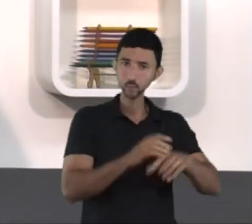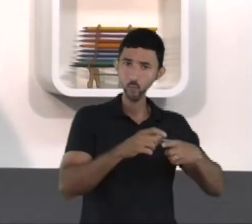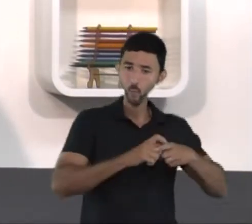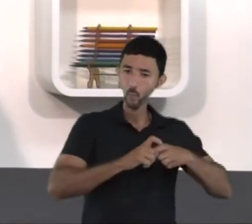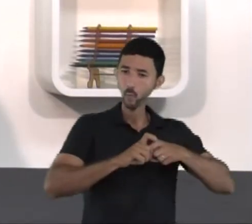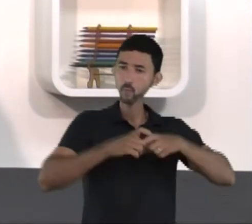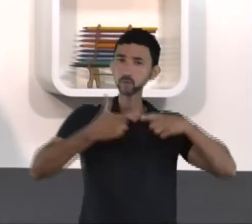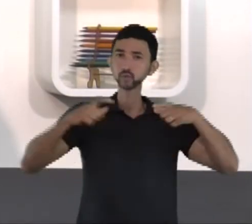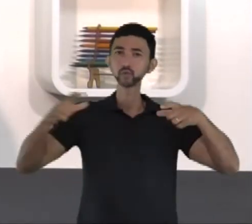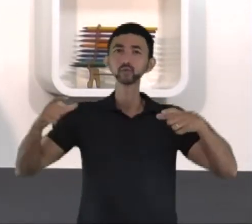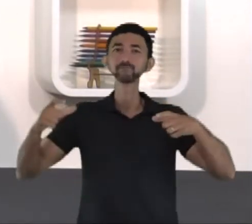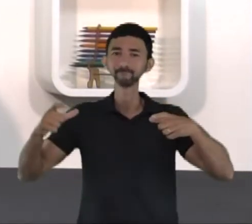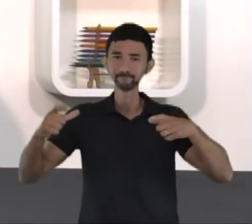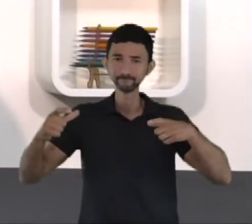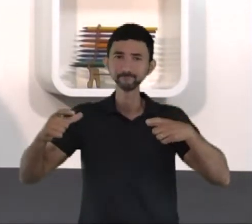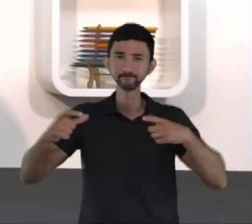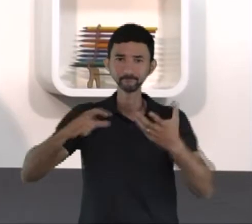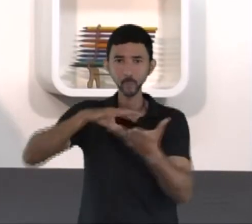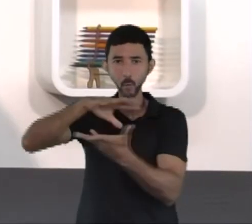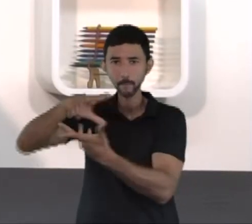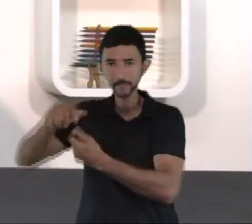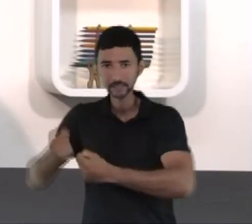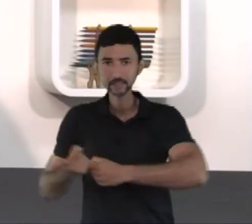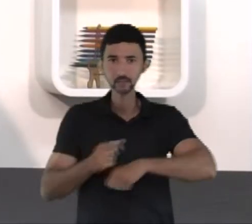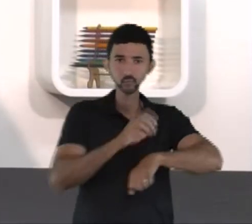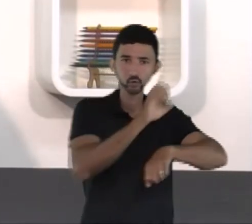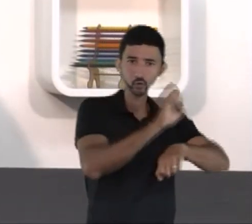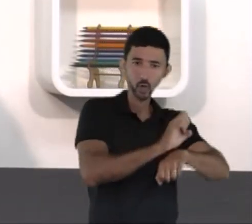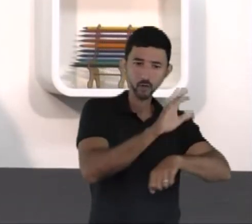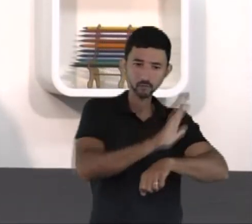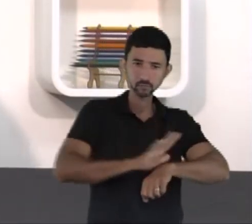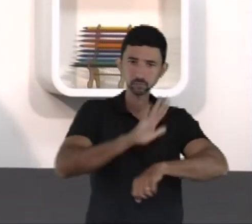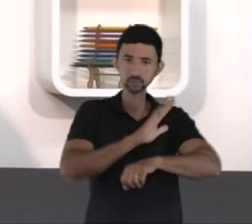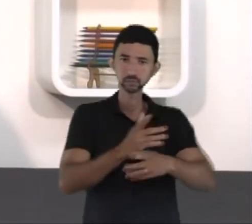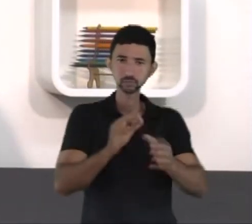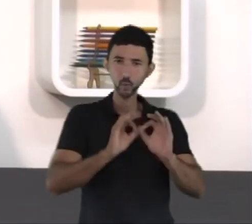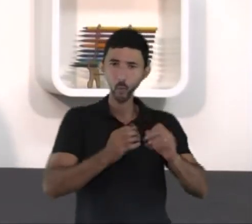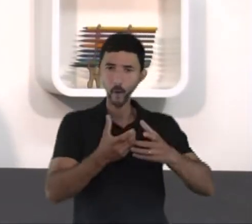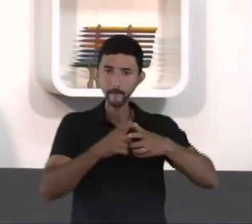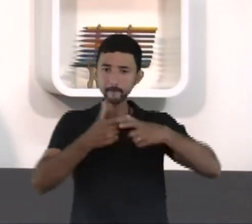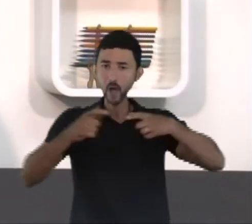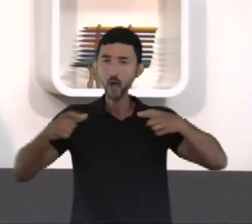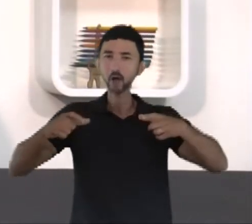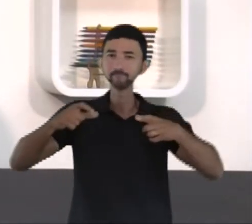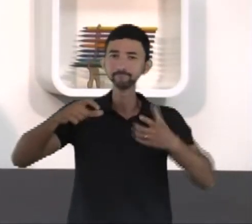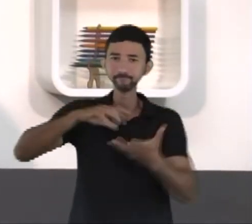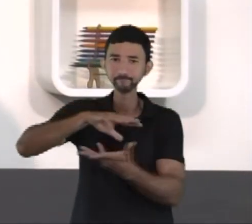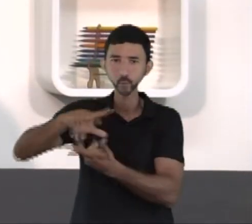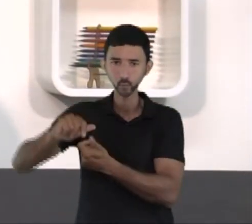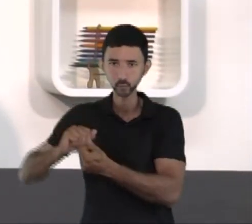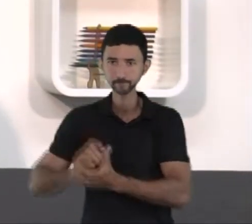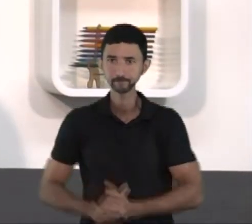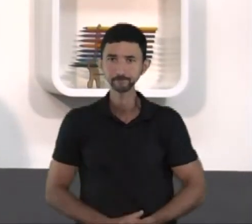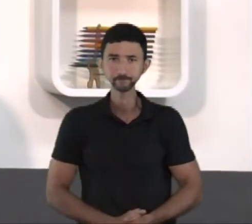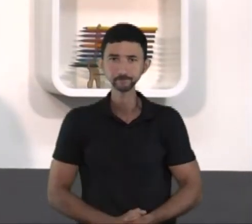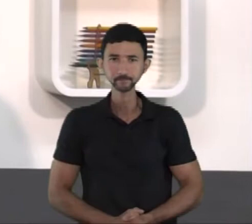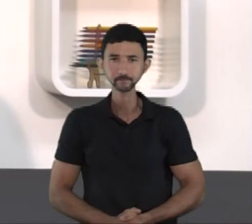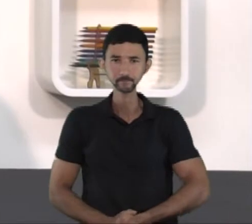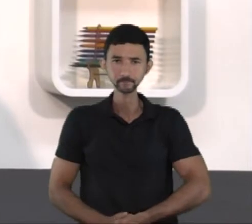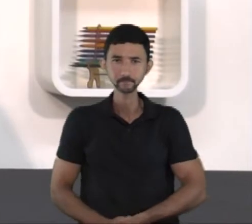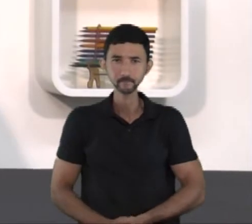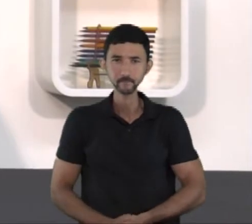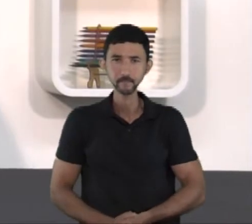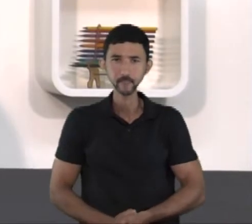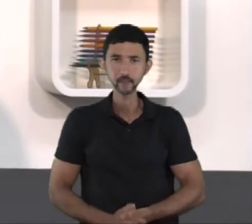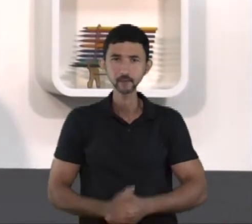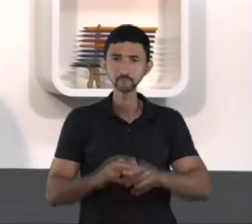escala maior, que é a escala regional dos continentes e do mundo, tá bom? Então vamos fazer a apresentação